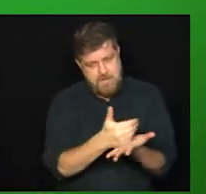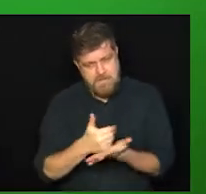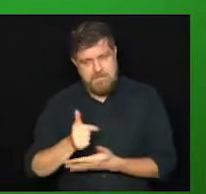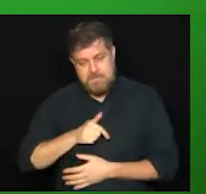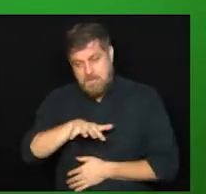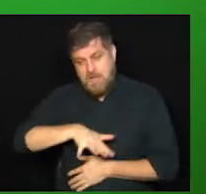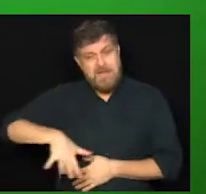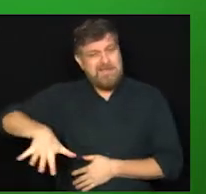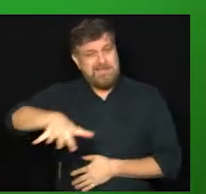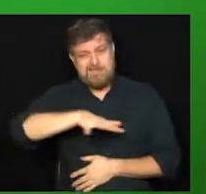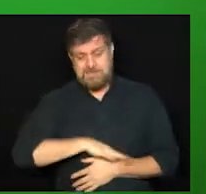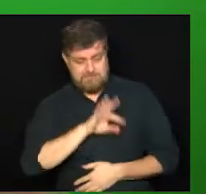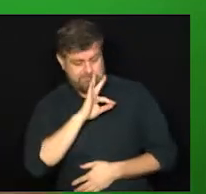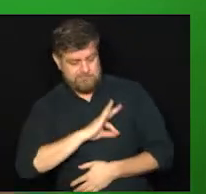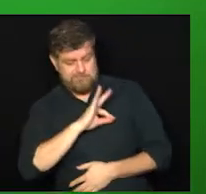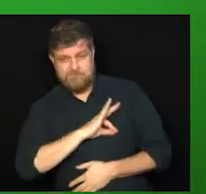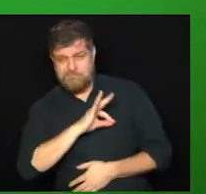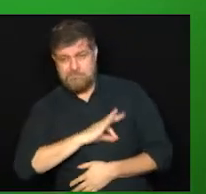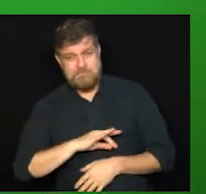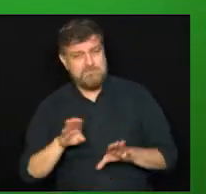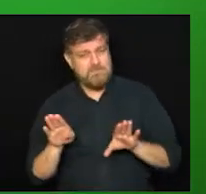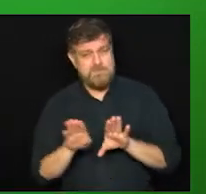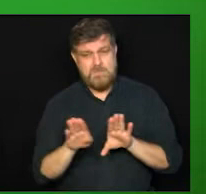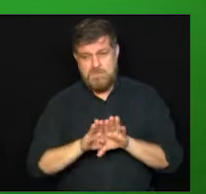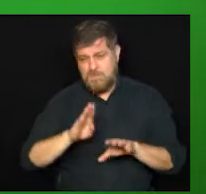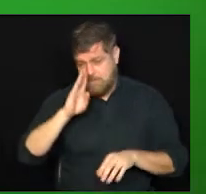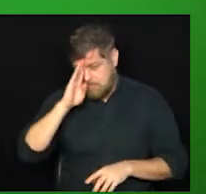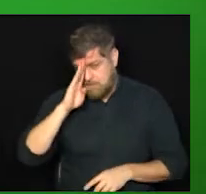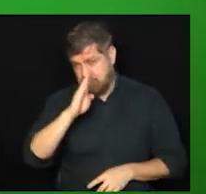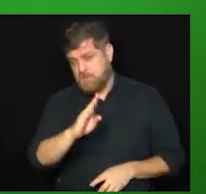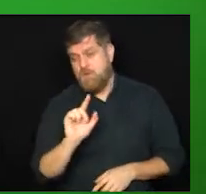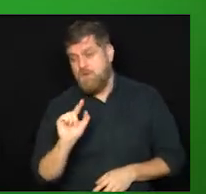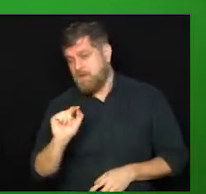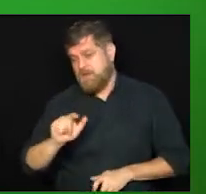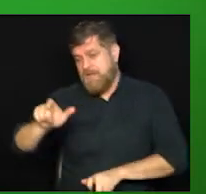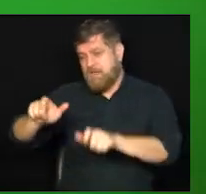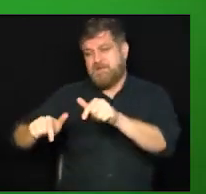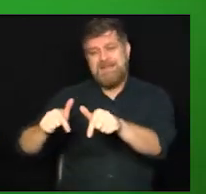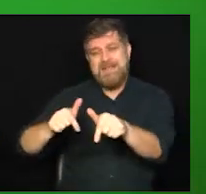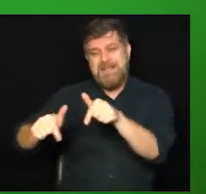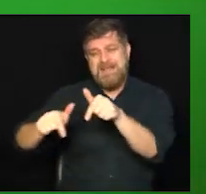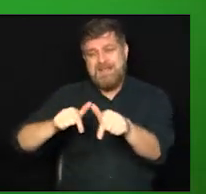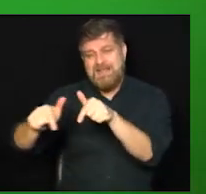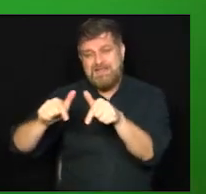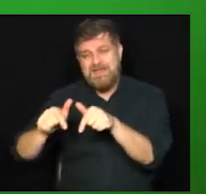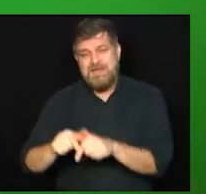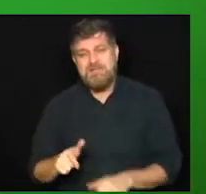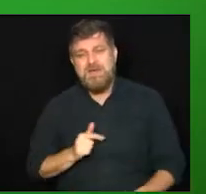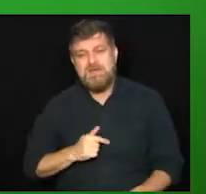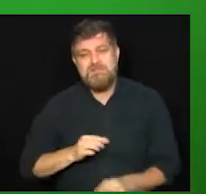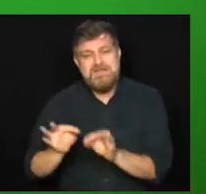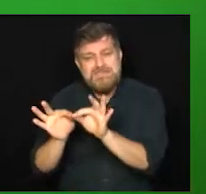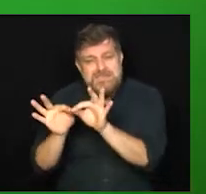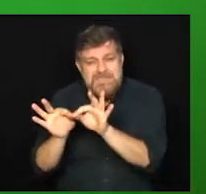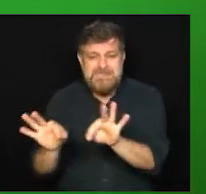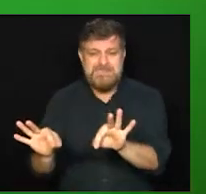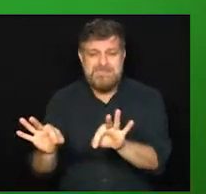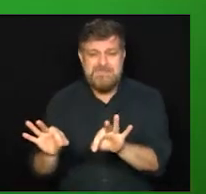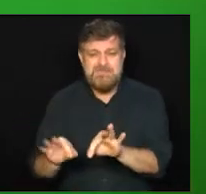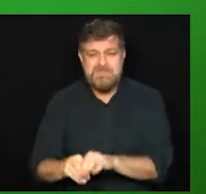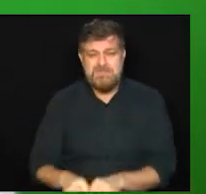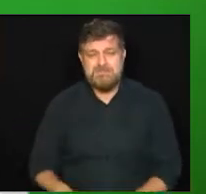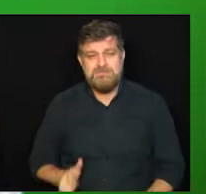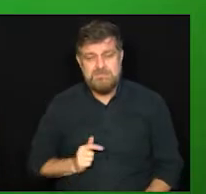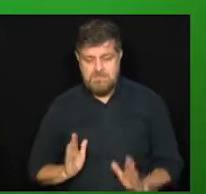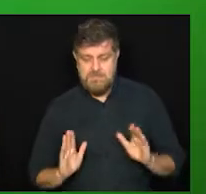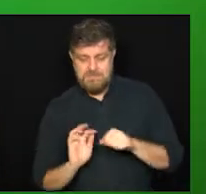faixas de renda, inclusive para os trabalhadores de menor grau de instrução. A Covid criou